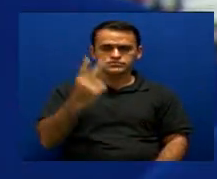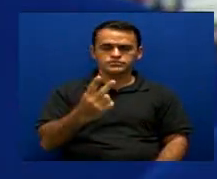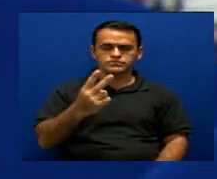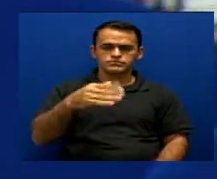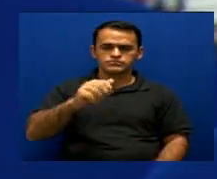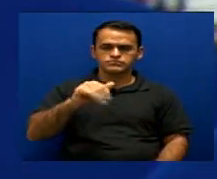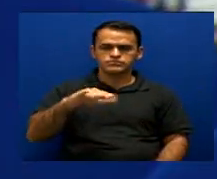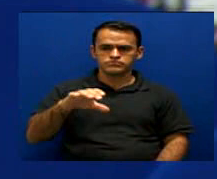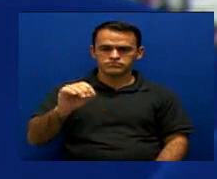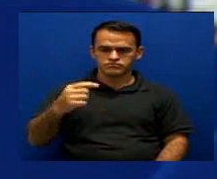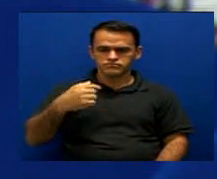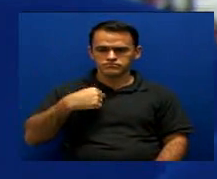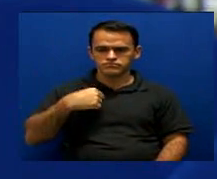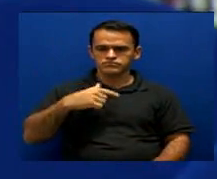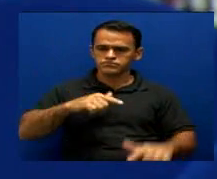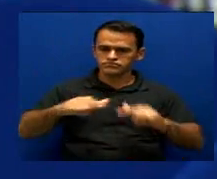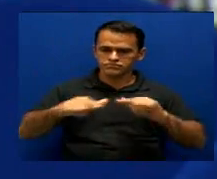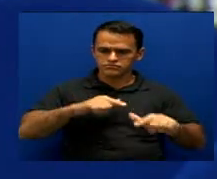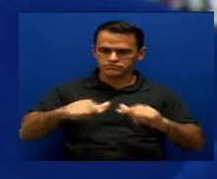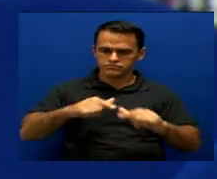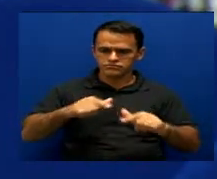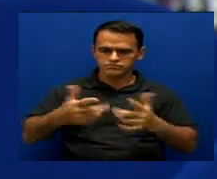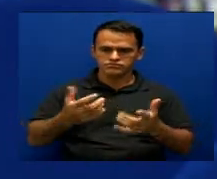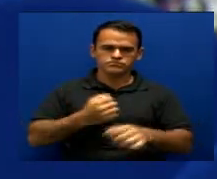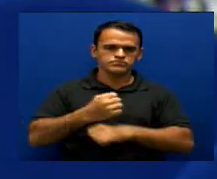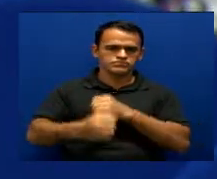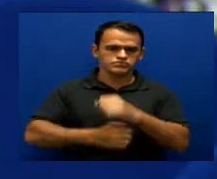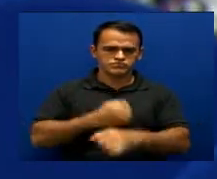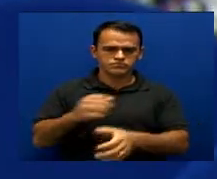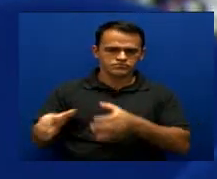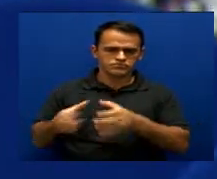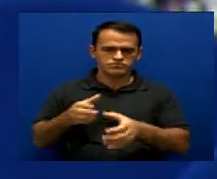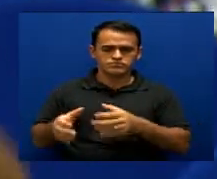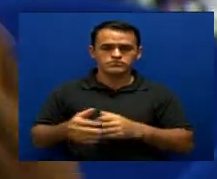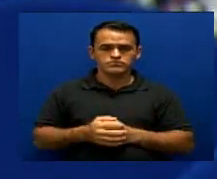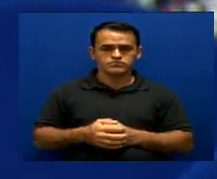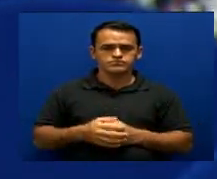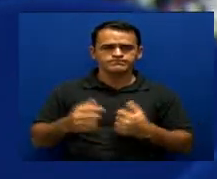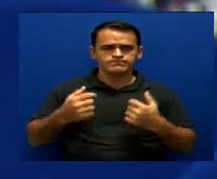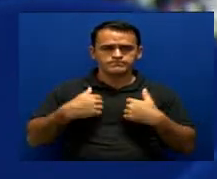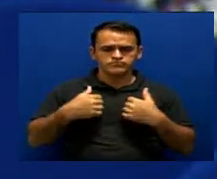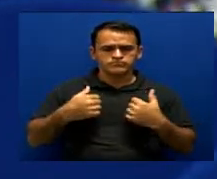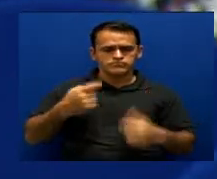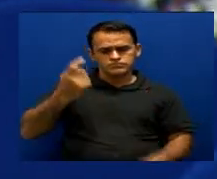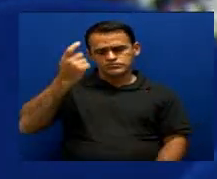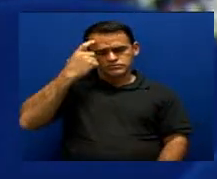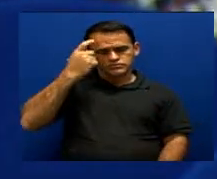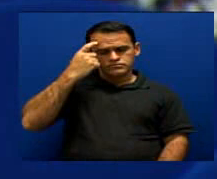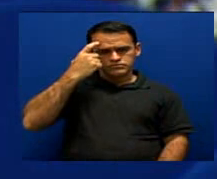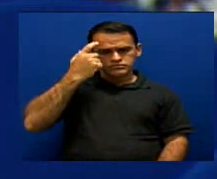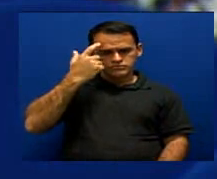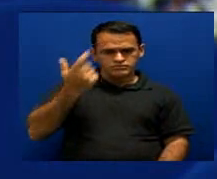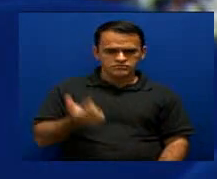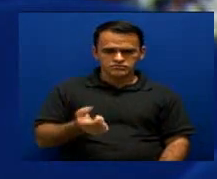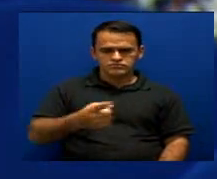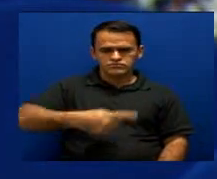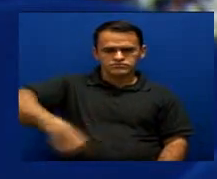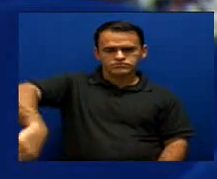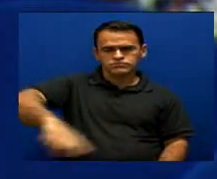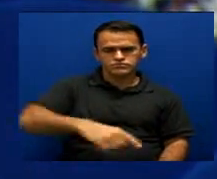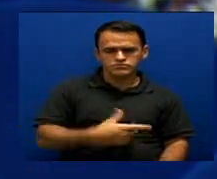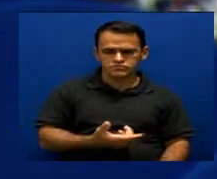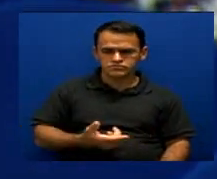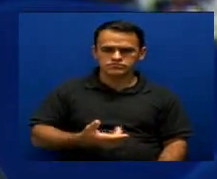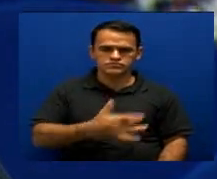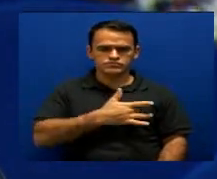15 anos de concurso de concurso público e então aqui pensando como que a gente faz saúde pública de